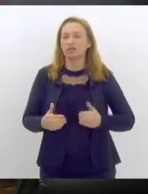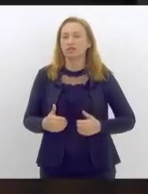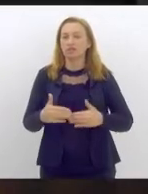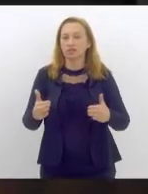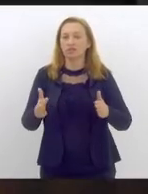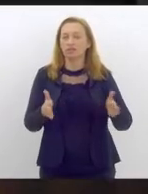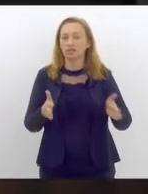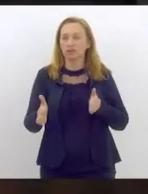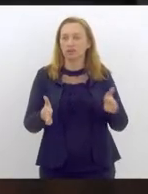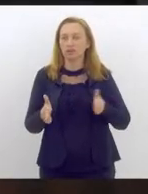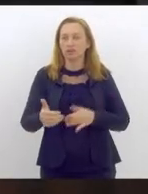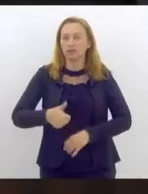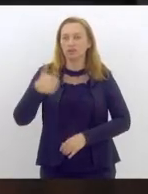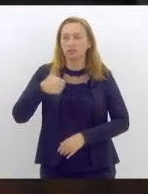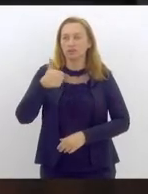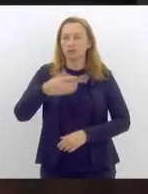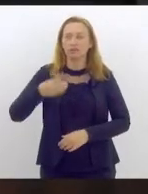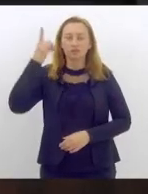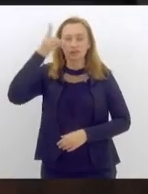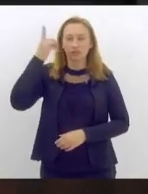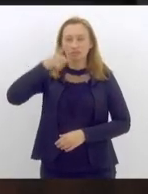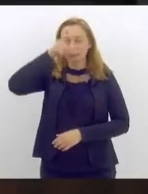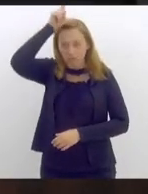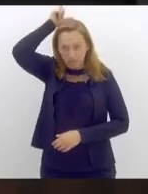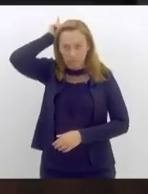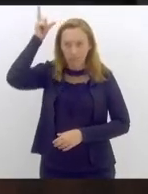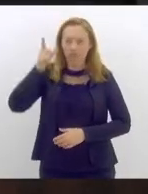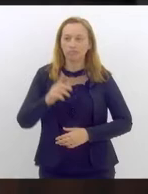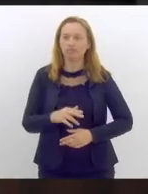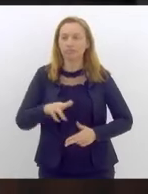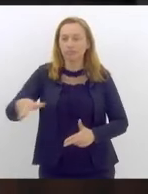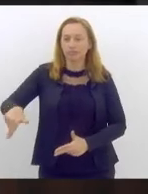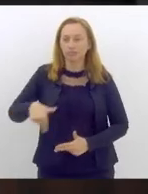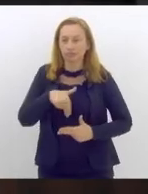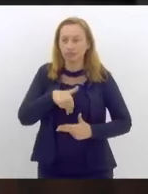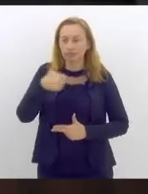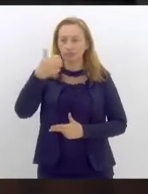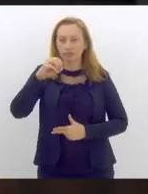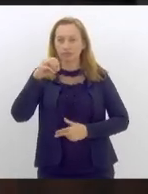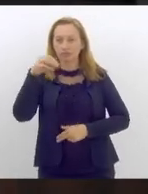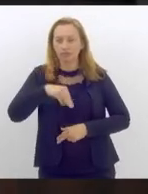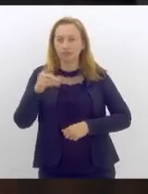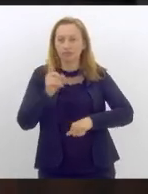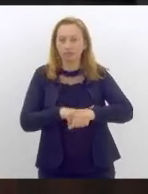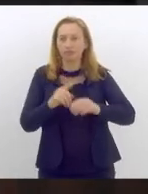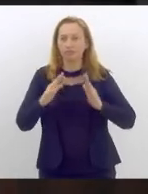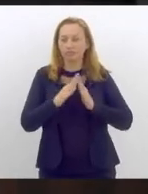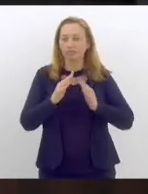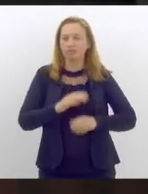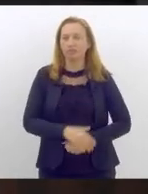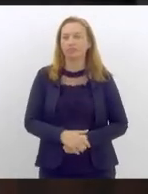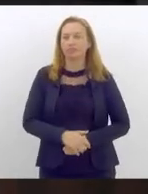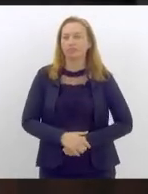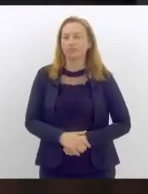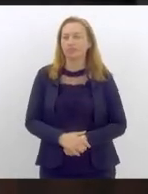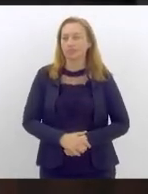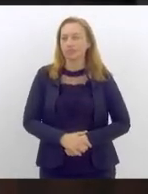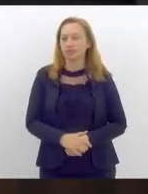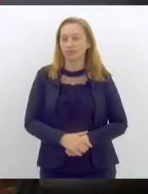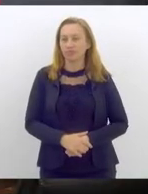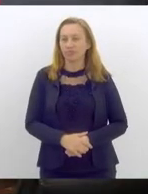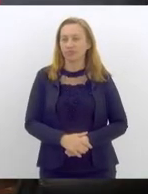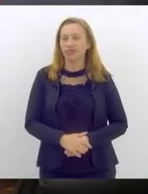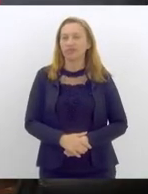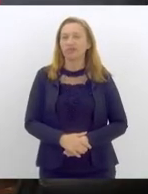Inicial primeiro orador é o nome Deputado Luiz Paulo vossa excelência dispõe de 10 minutos no tempo regimental